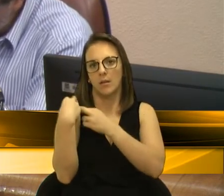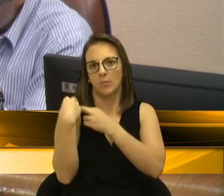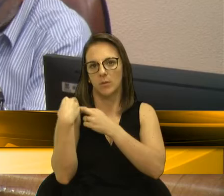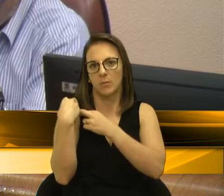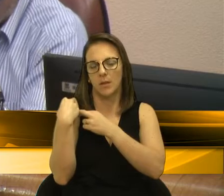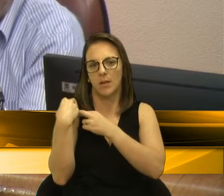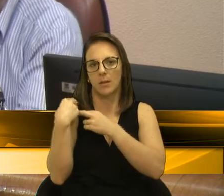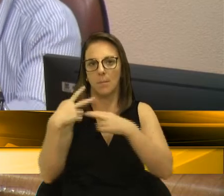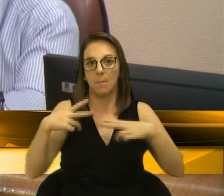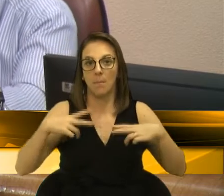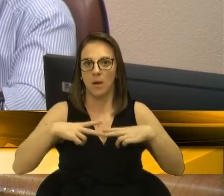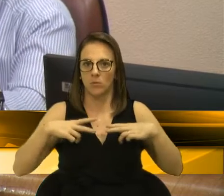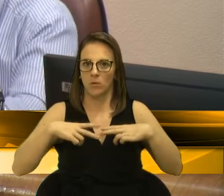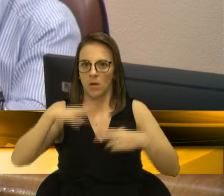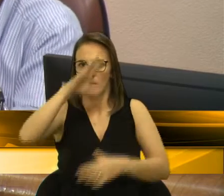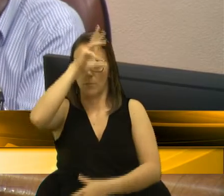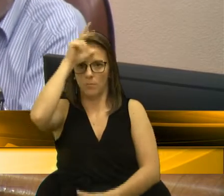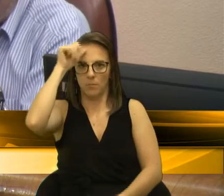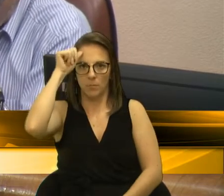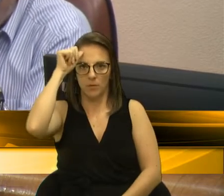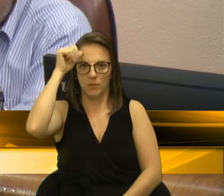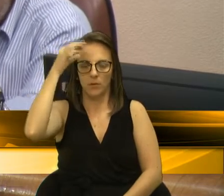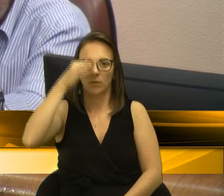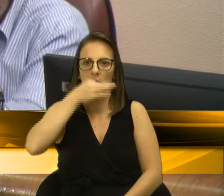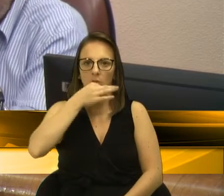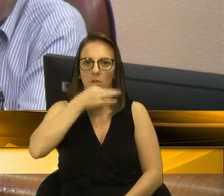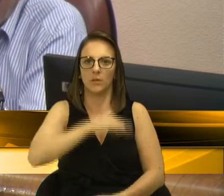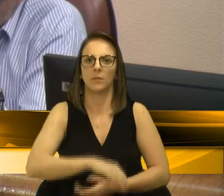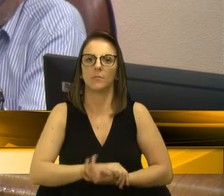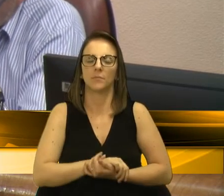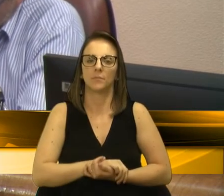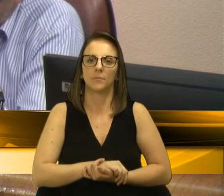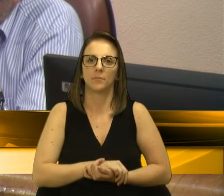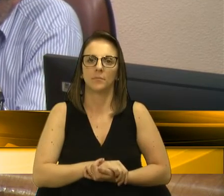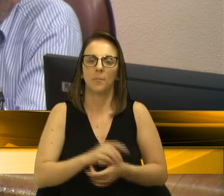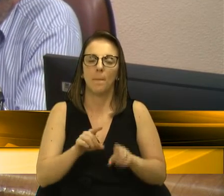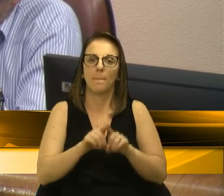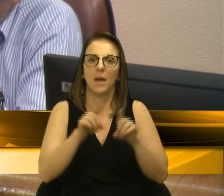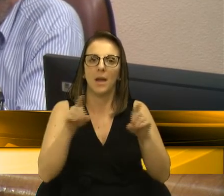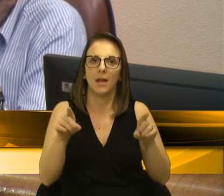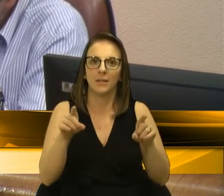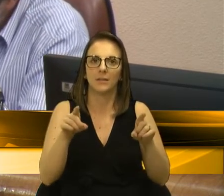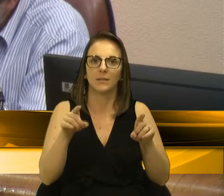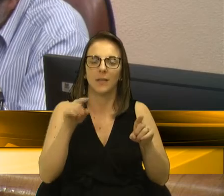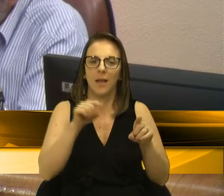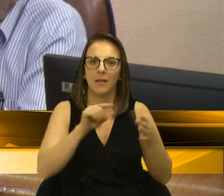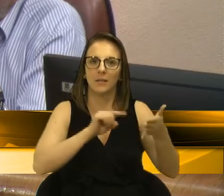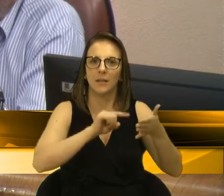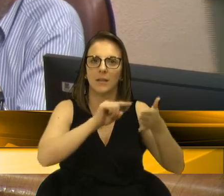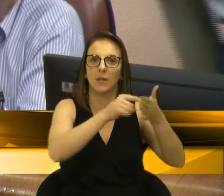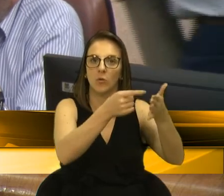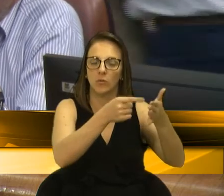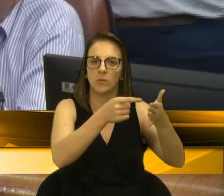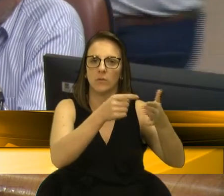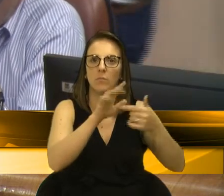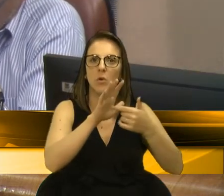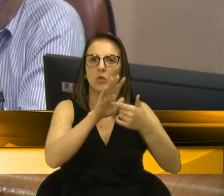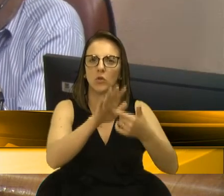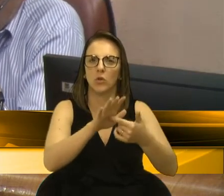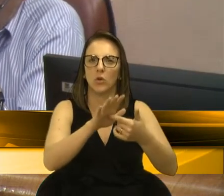do prefeito municipal. Por outra via, a denúncia não logrou êxito em demonstrar que as